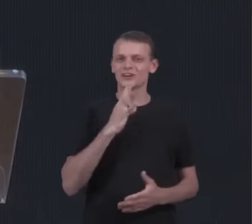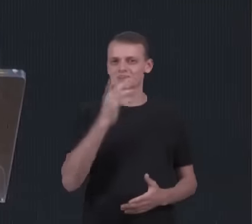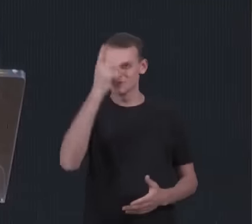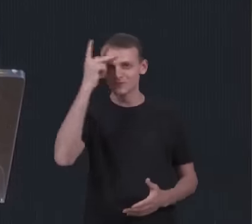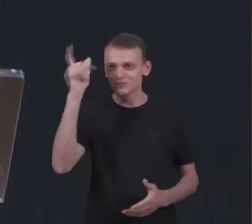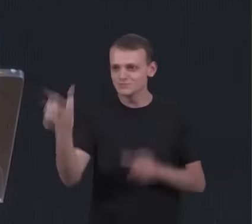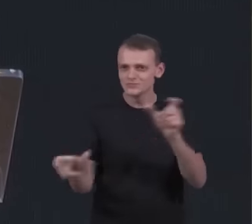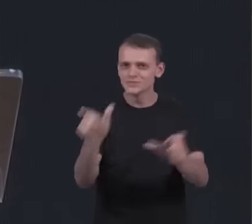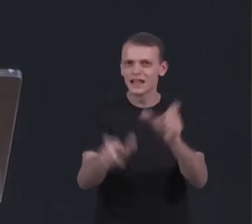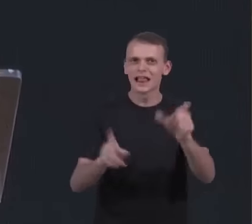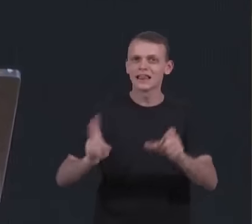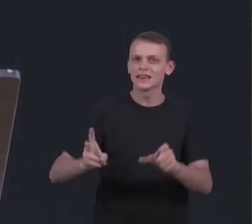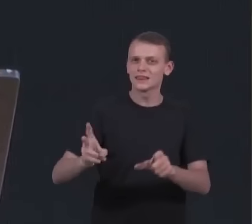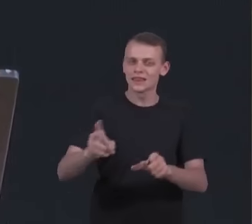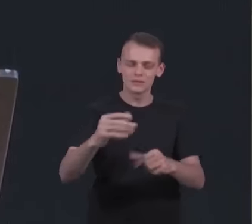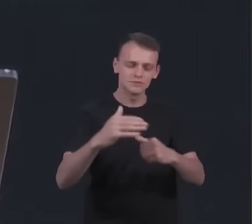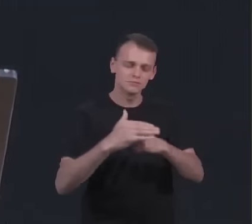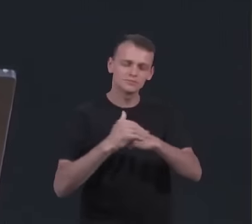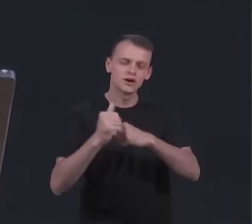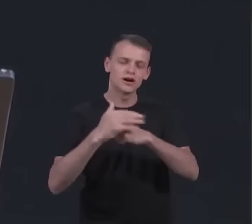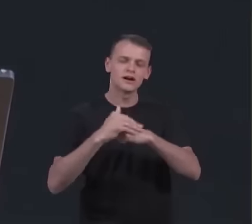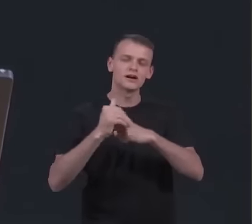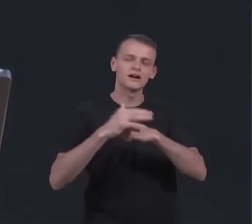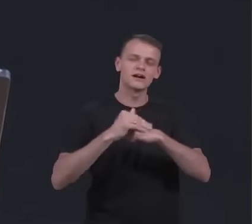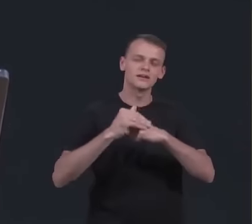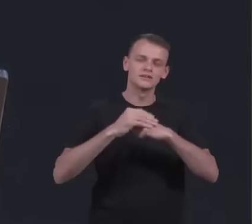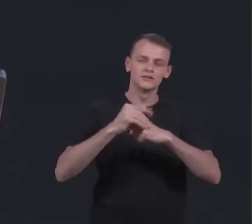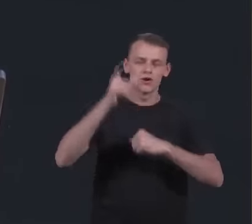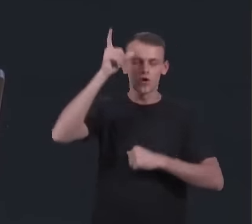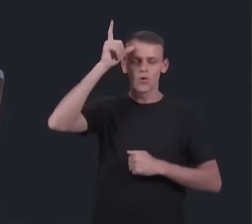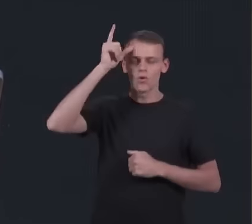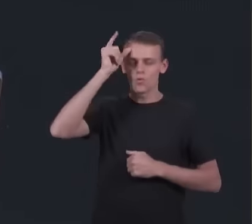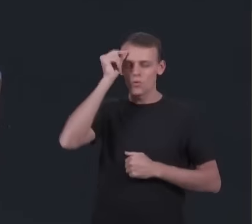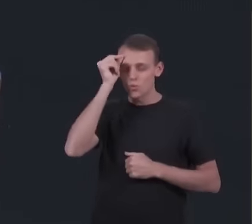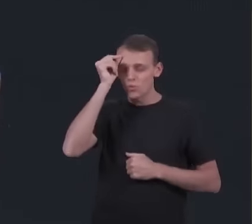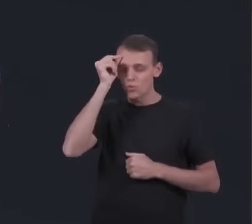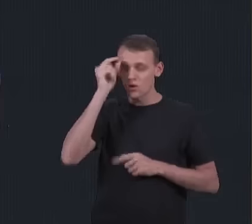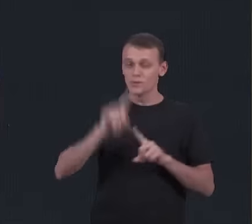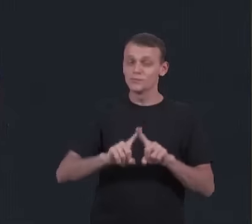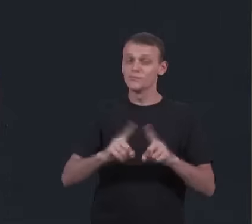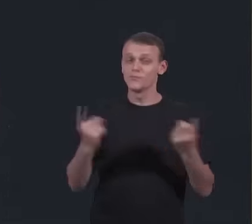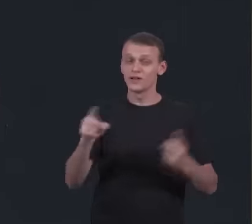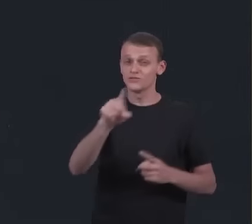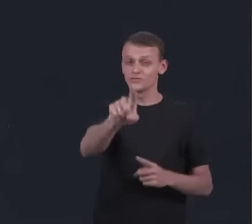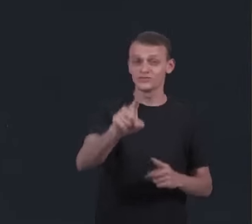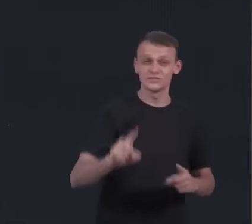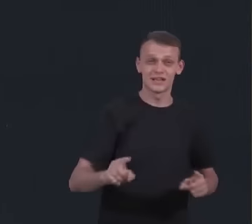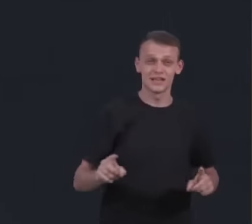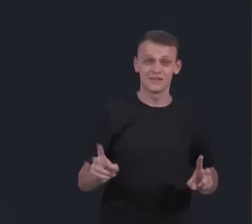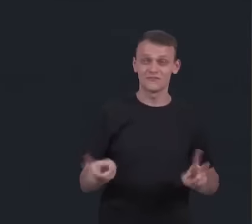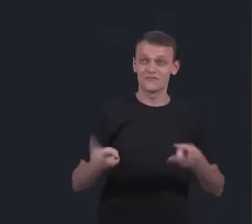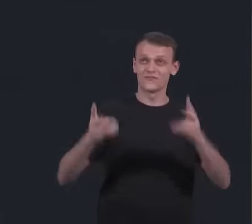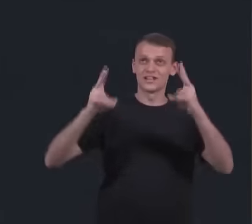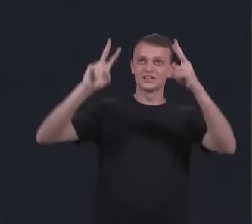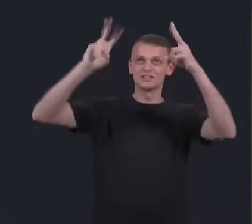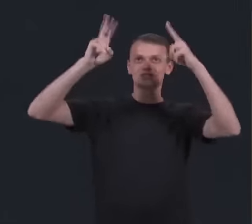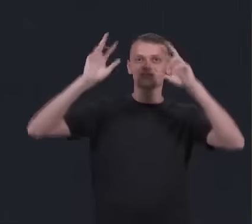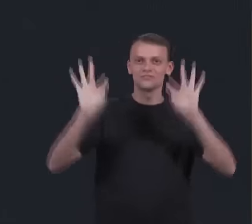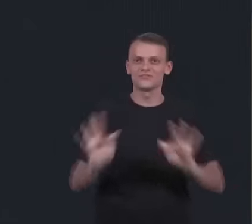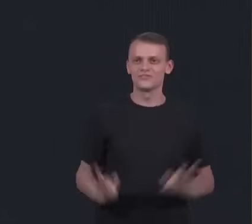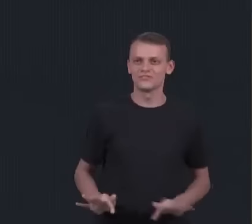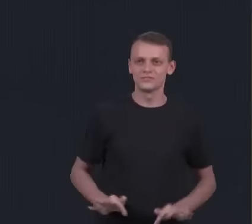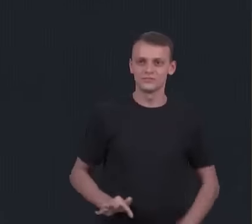prontas sempre para lhe consolar quando você precisa, mas na hora da sua vitória, elas torcem o nariz.